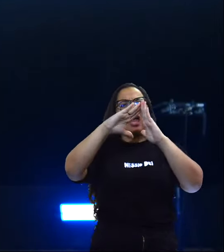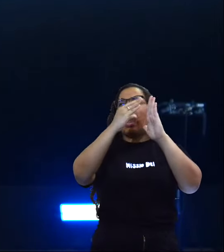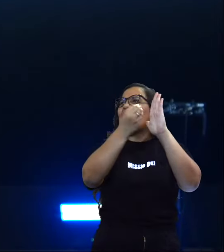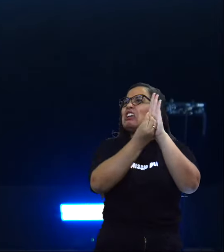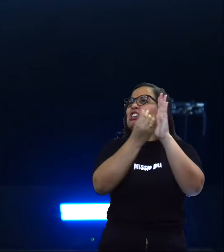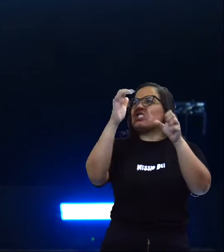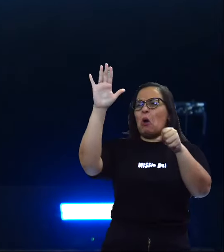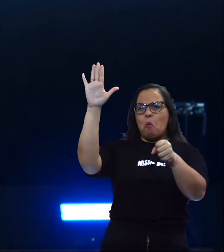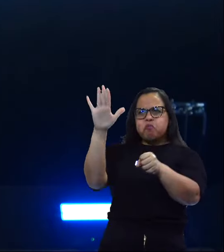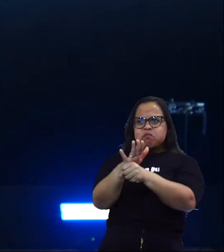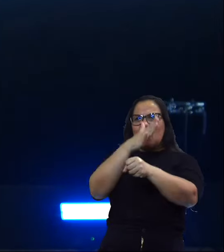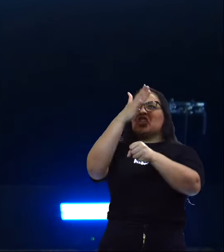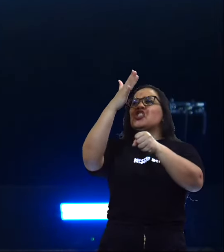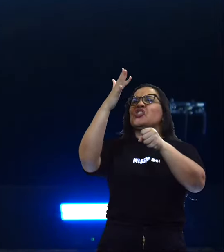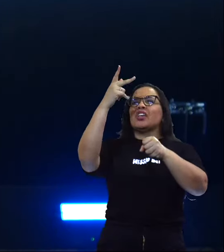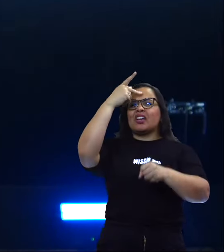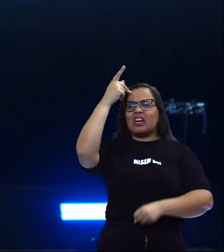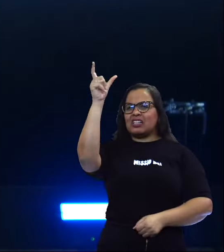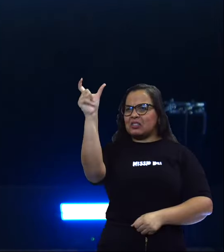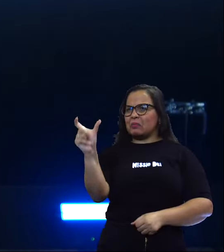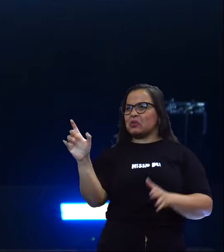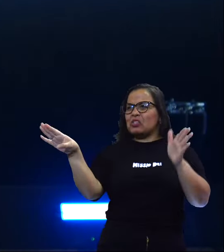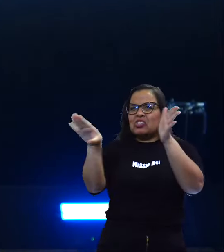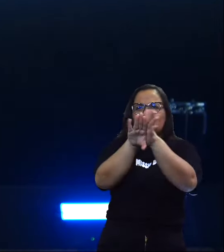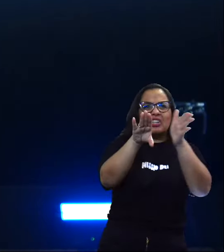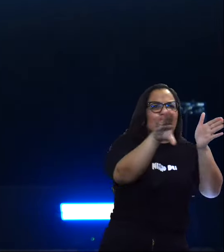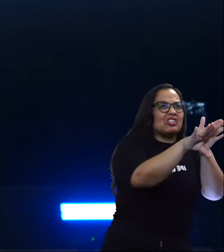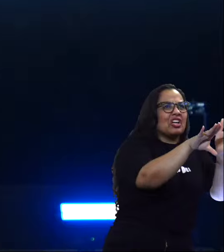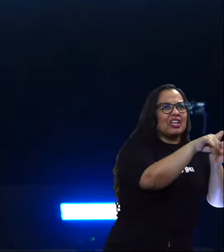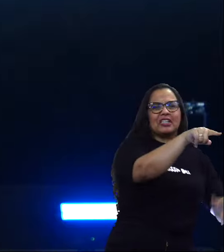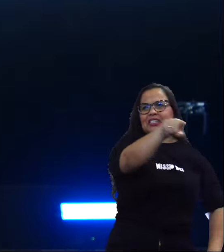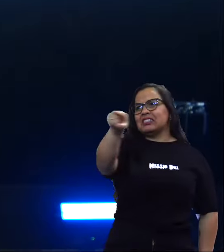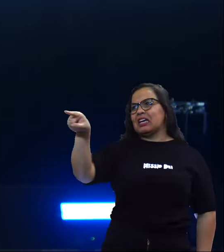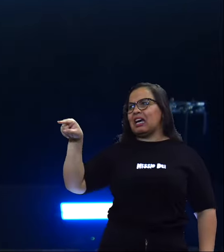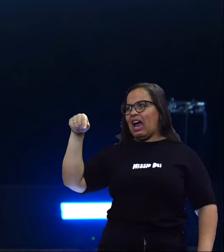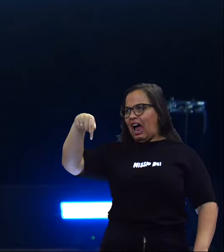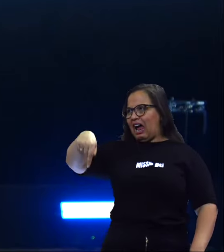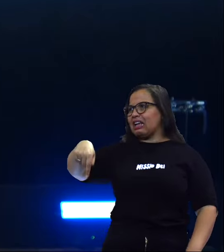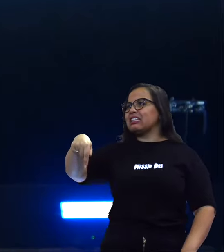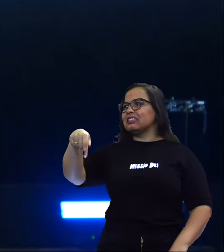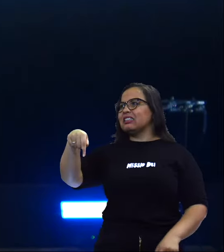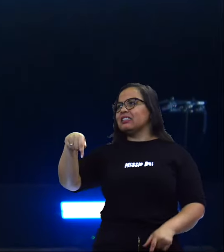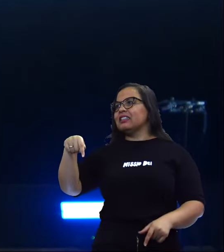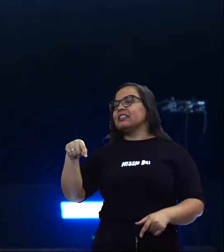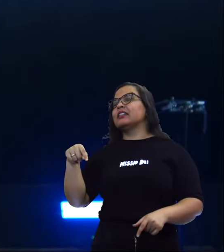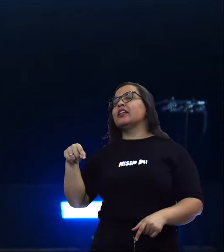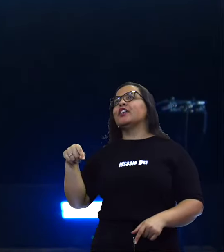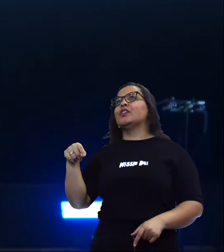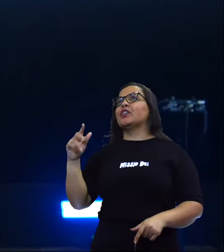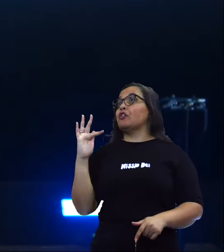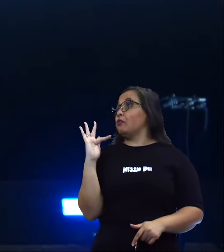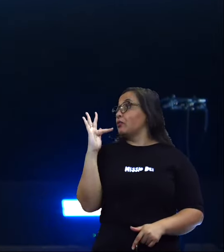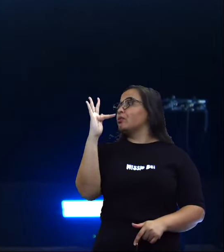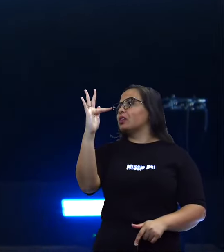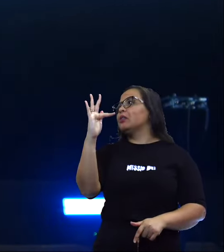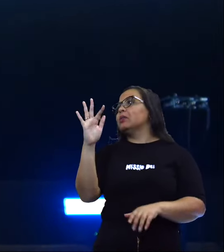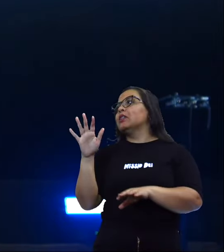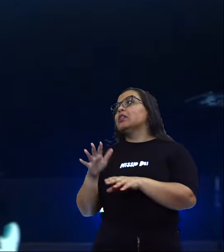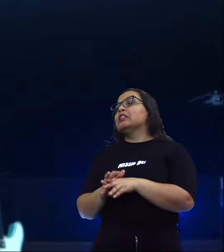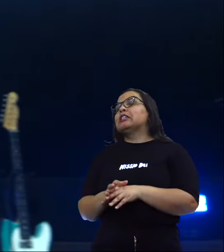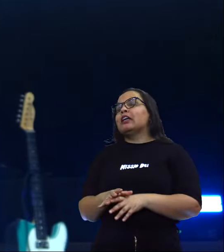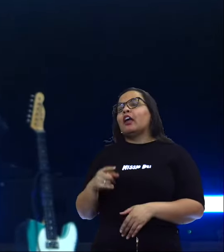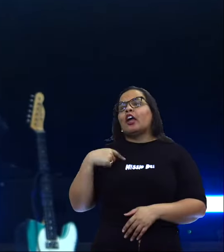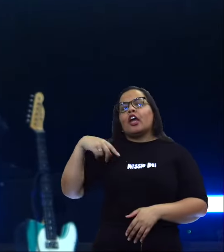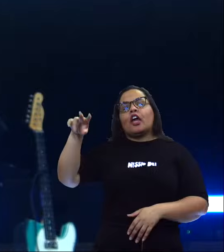orado, se colocado na brecha, e um dia vão estar aqui sim, em nome de Jesus. Essa igreja vai ficar